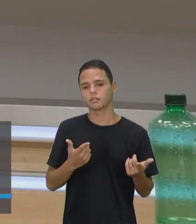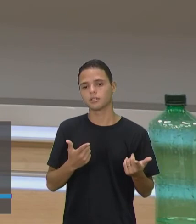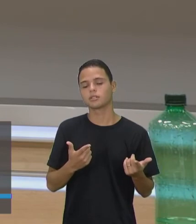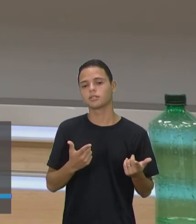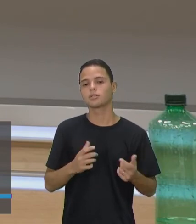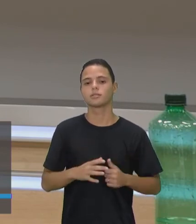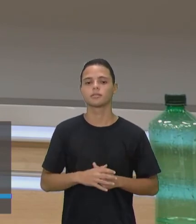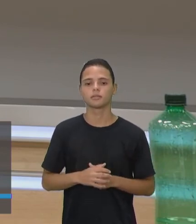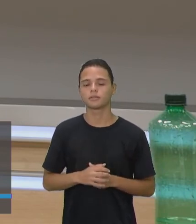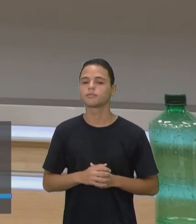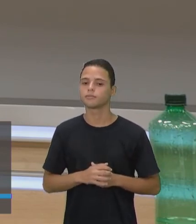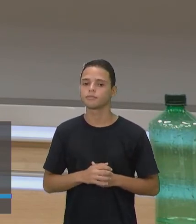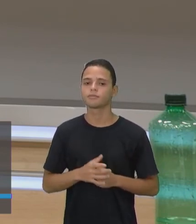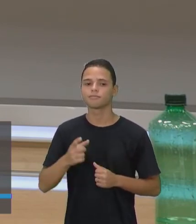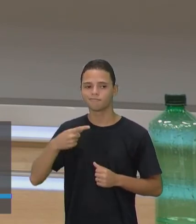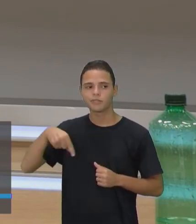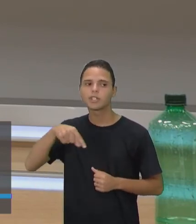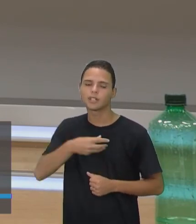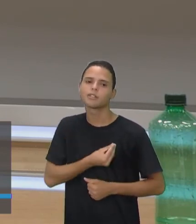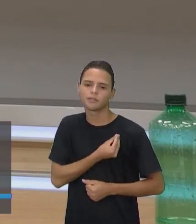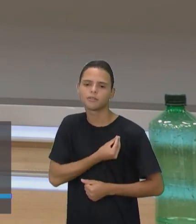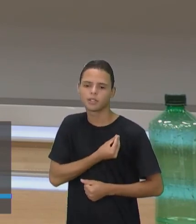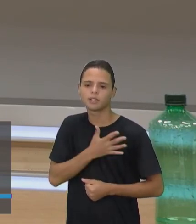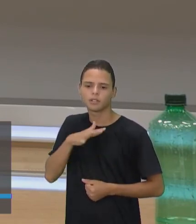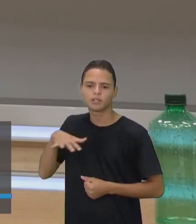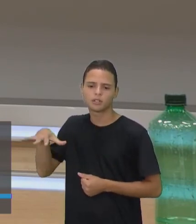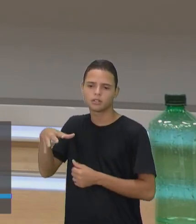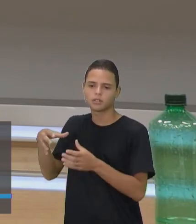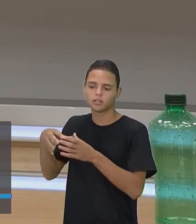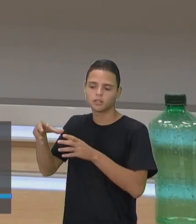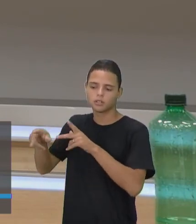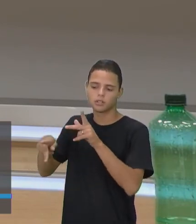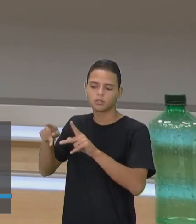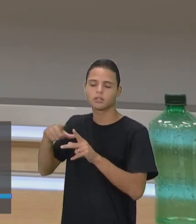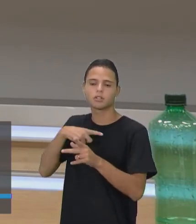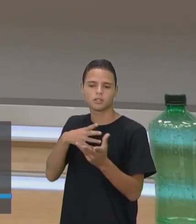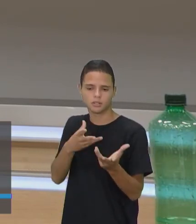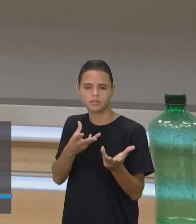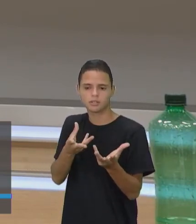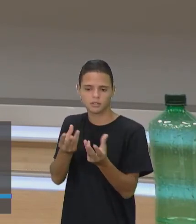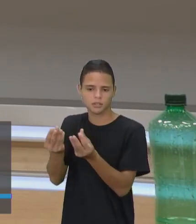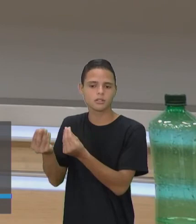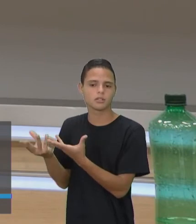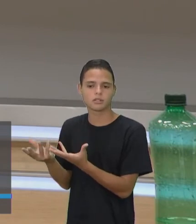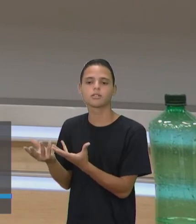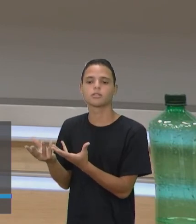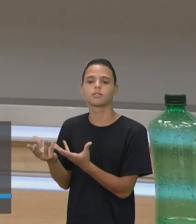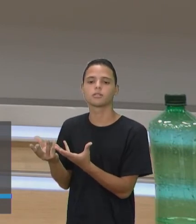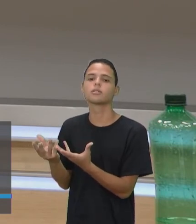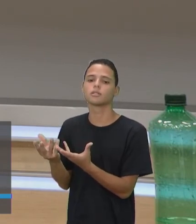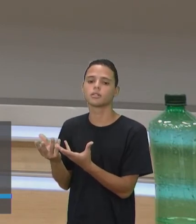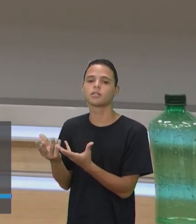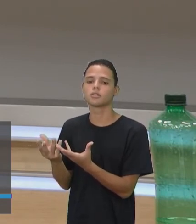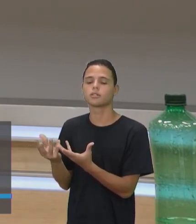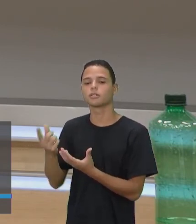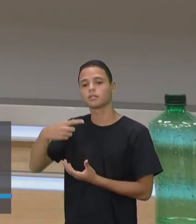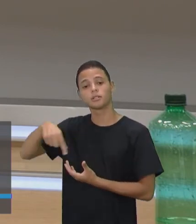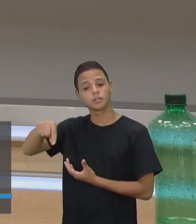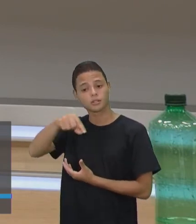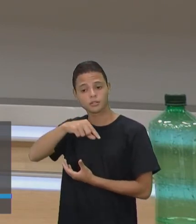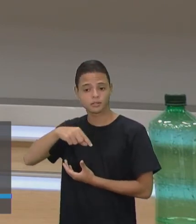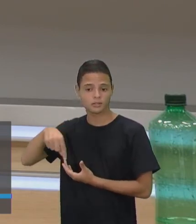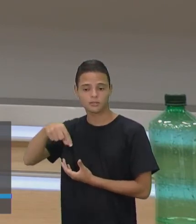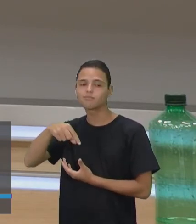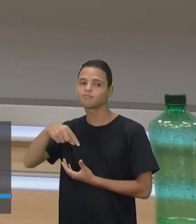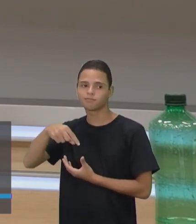fato da existência do ser humano, a gente existe em muita quantidade. A nossa espécie já